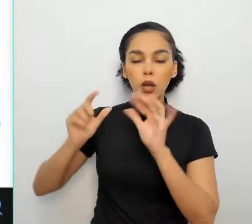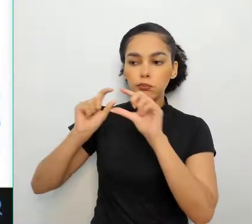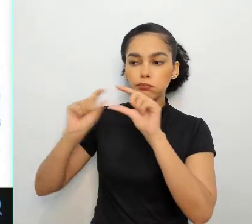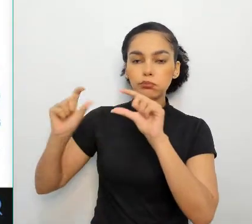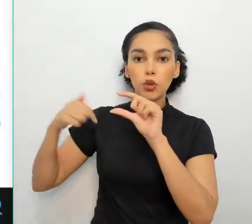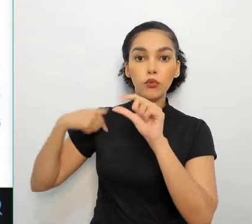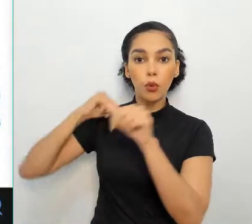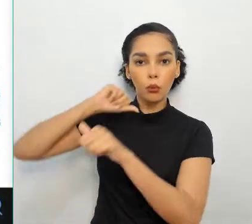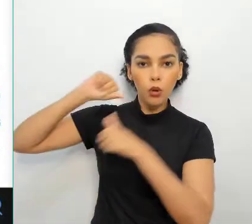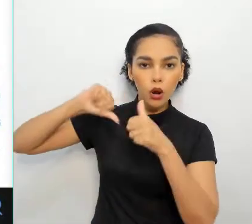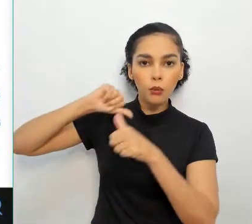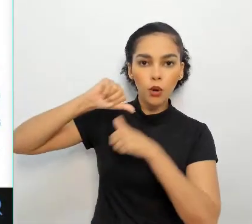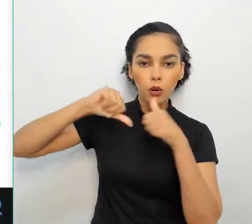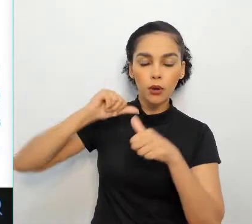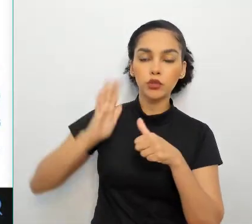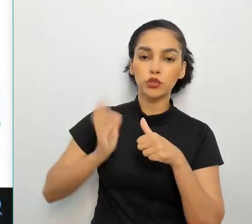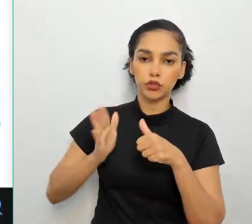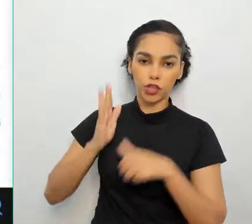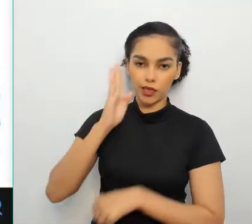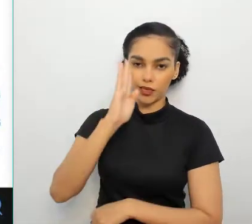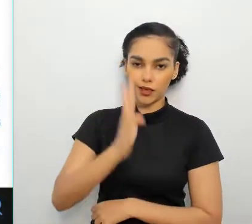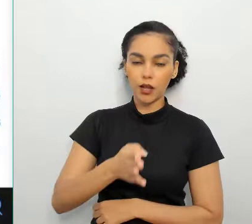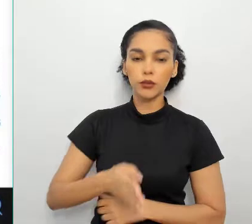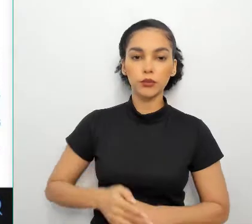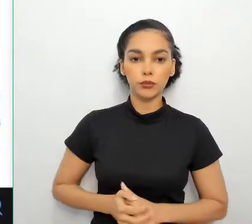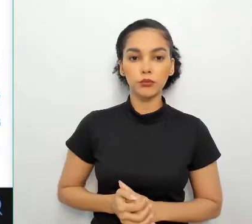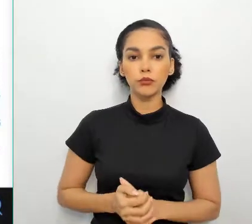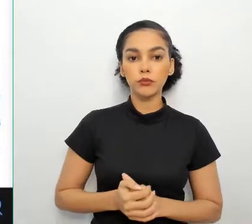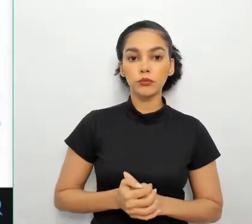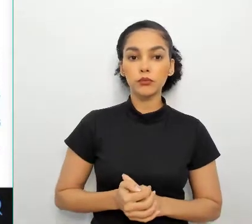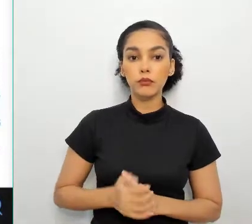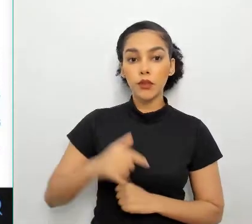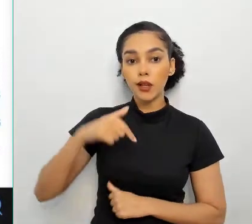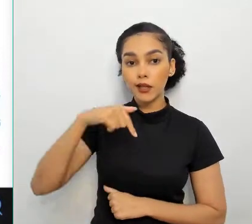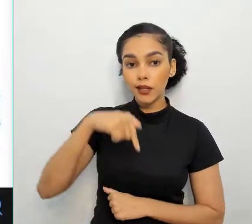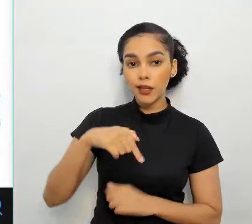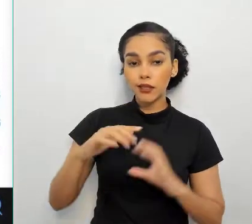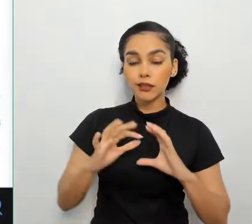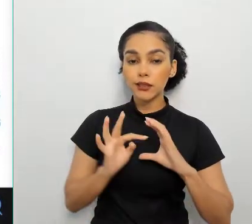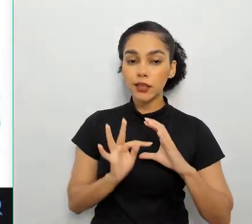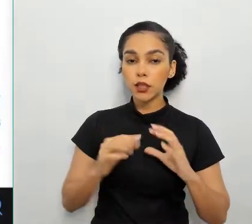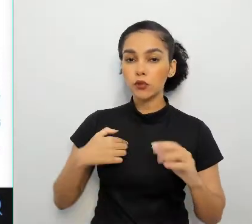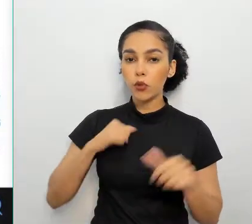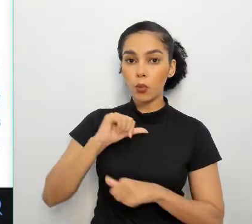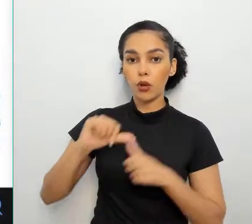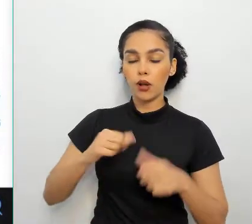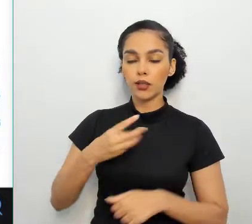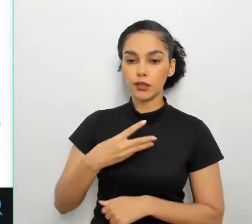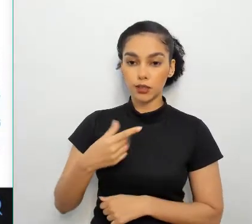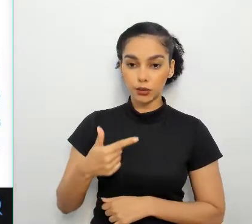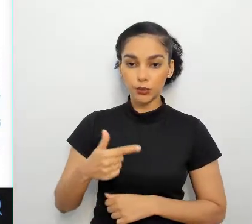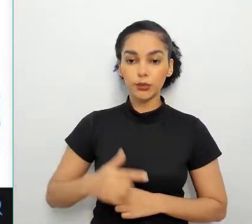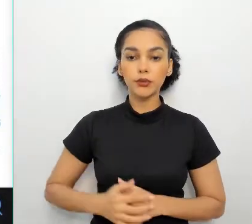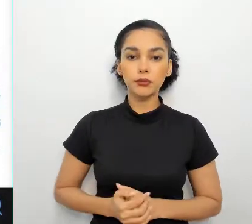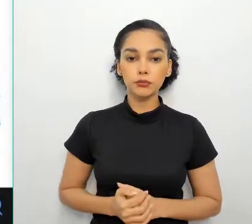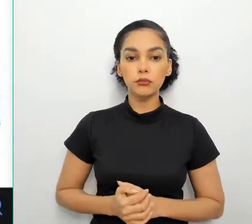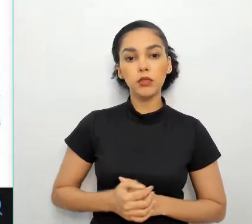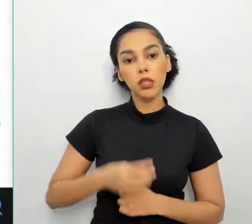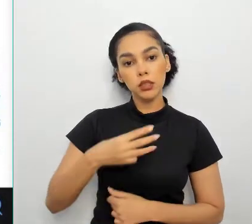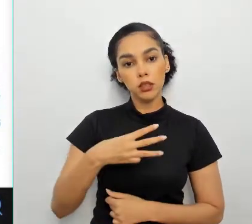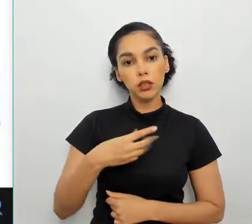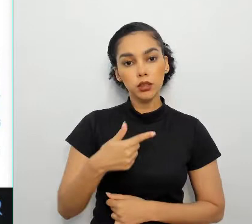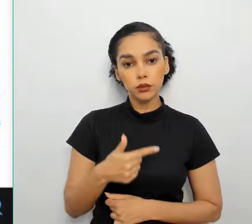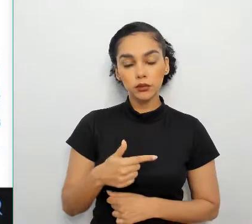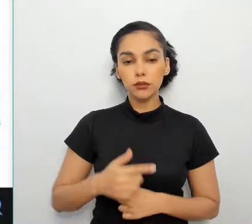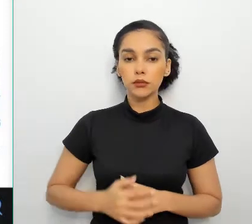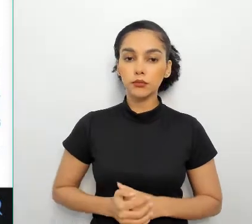valores direto, tá? Eu vou trocar aqui onde tem o Q de T, eu vou trocar por 32, tá bom? Então, vamos ficar assim,